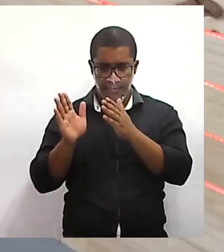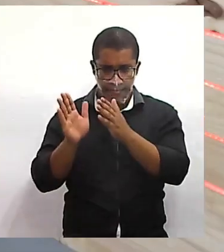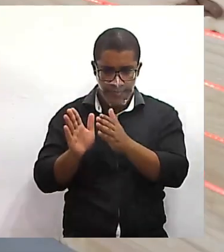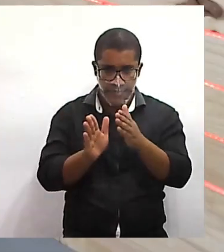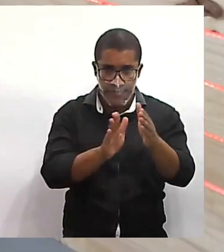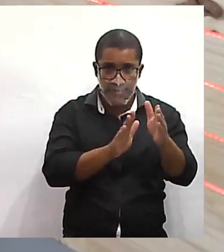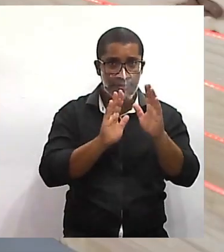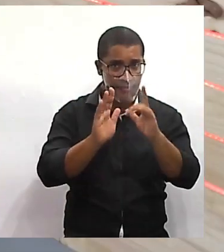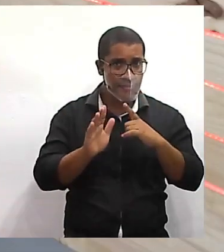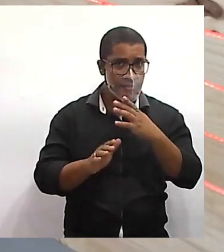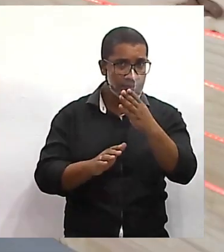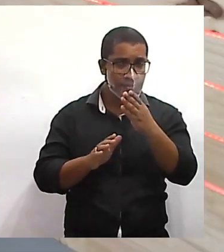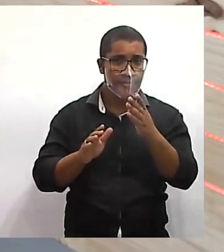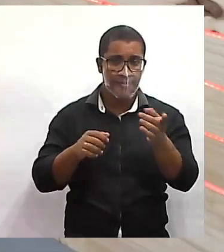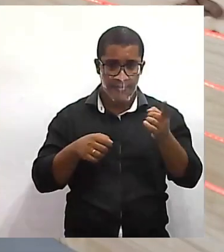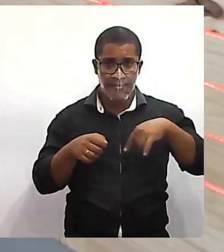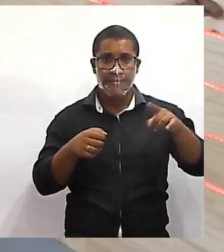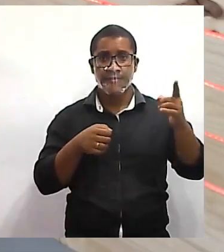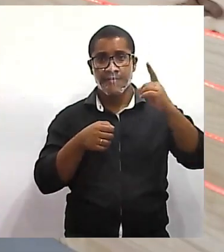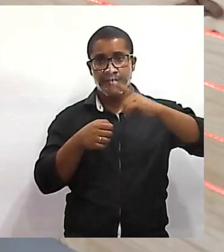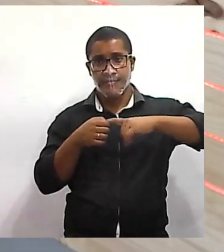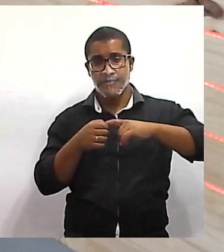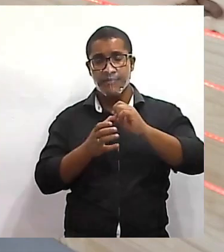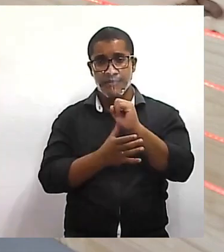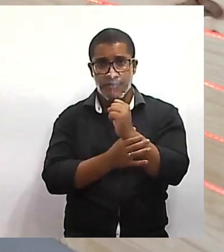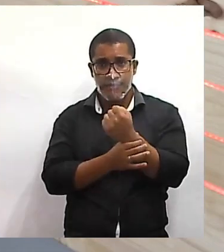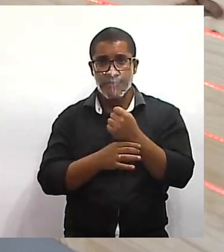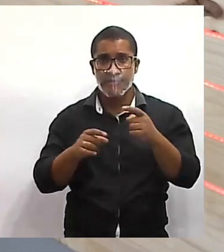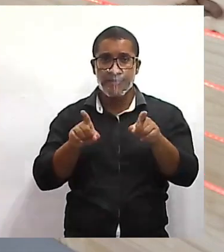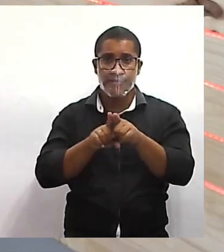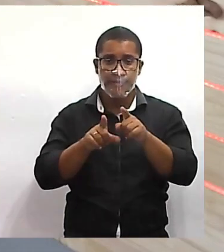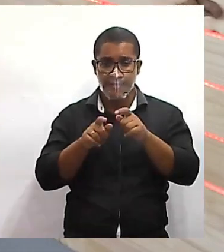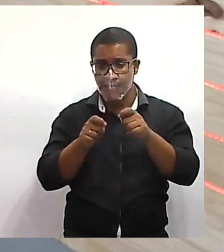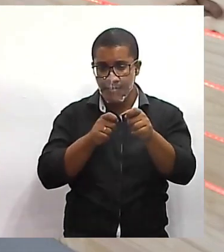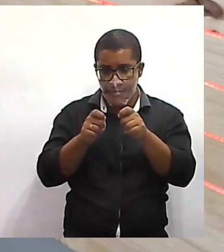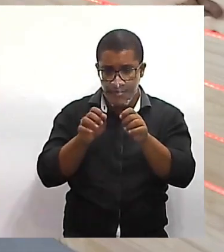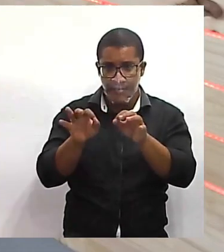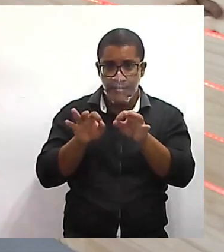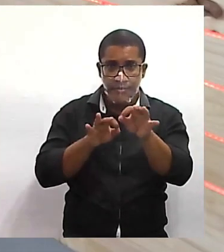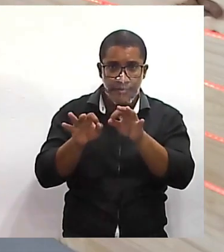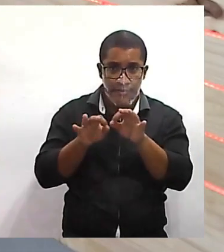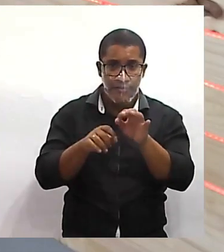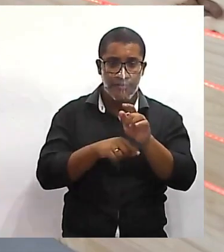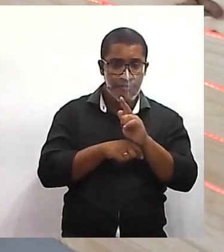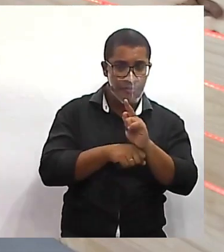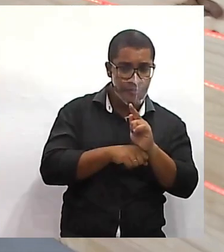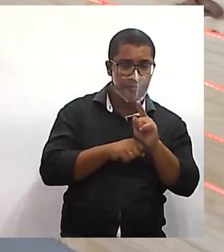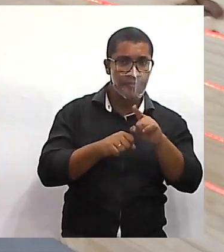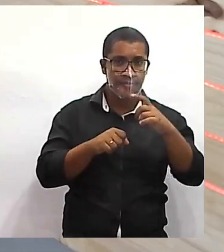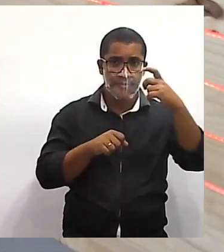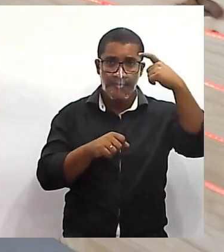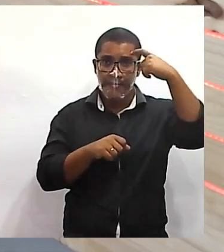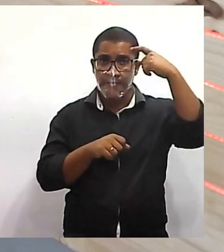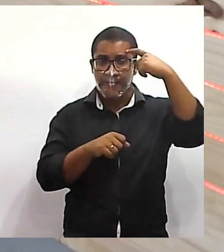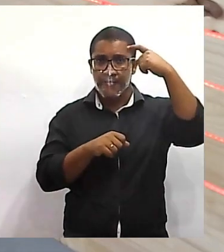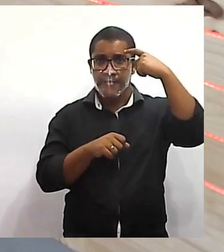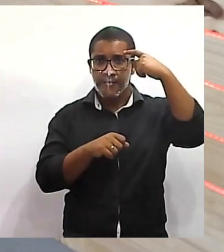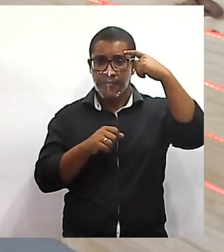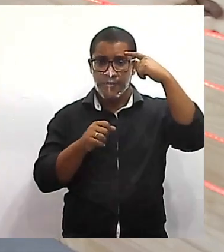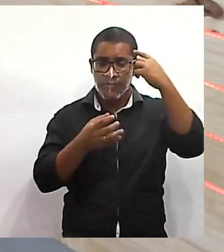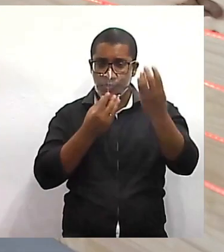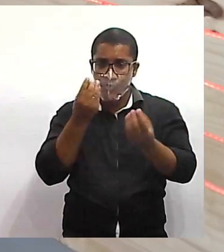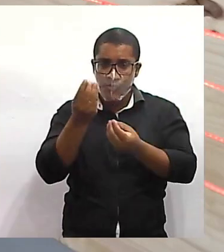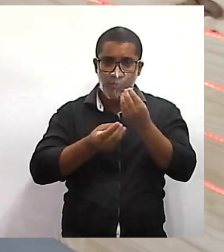A gente começou a gerir, de fato, também esse ambiente de uma outra forma, né? Essa consciência ambiental, ela também faz